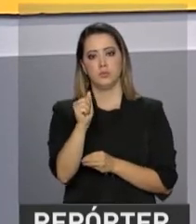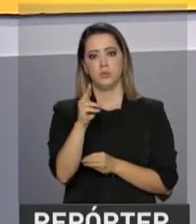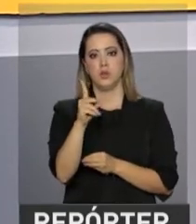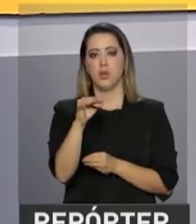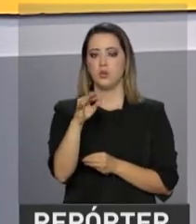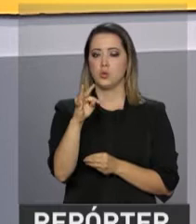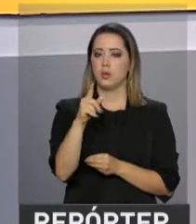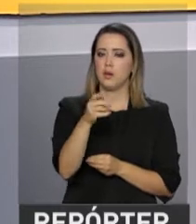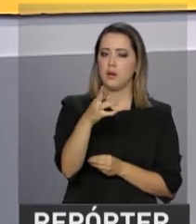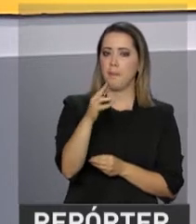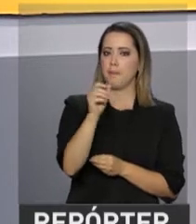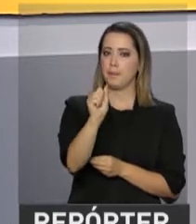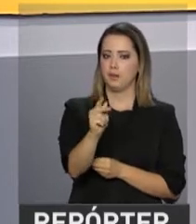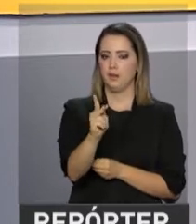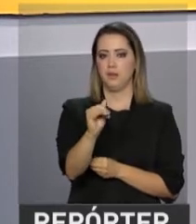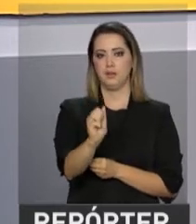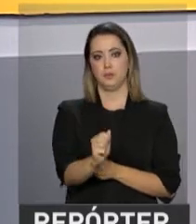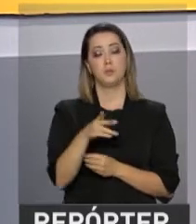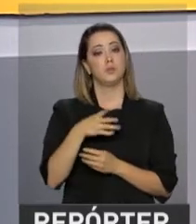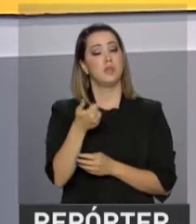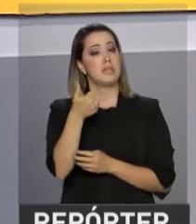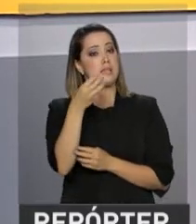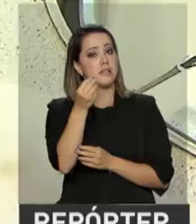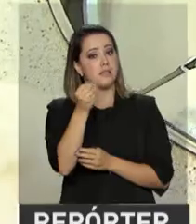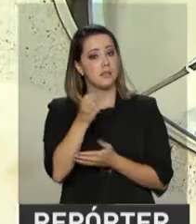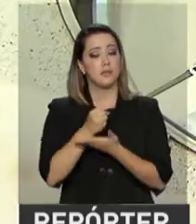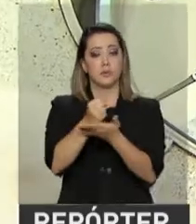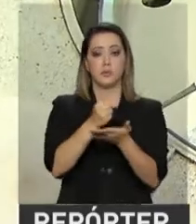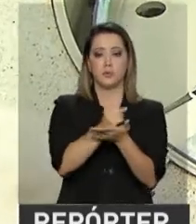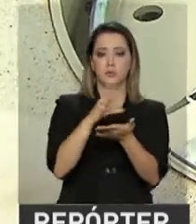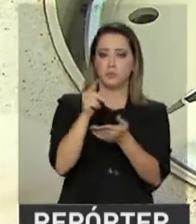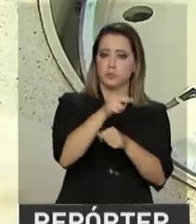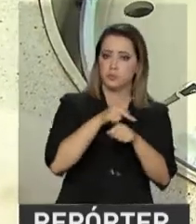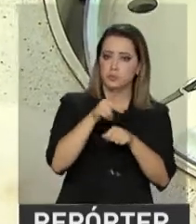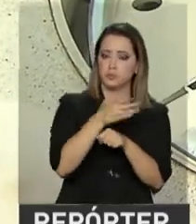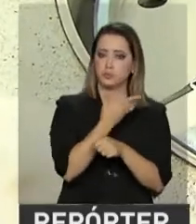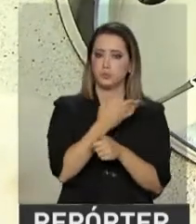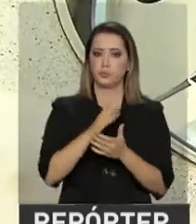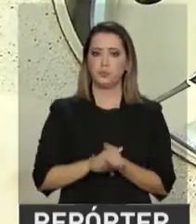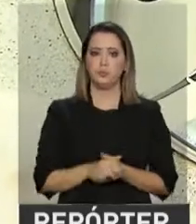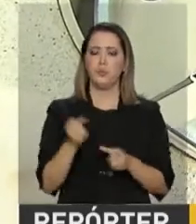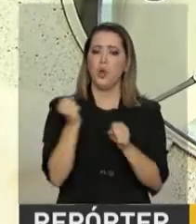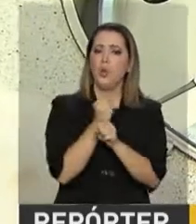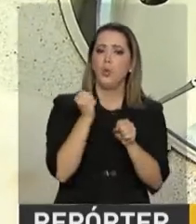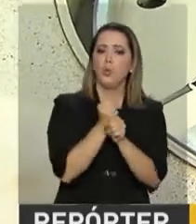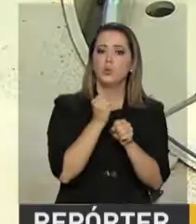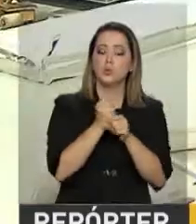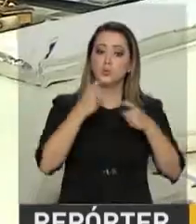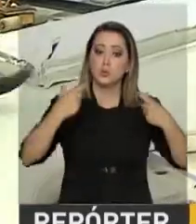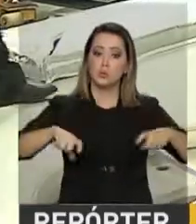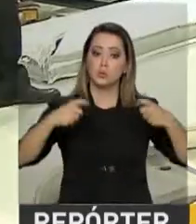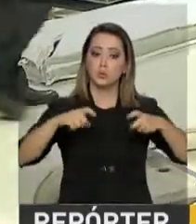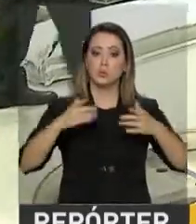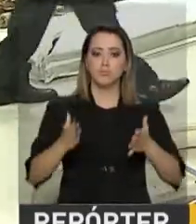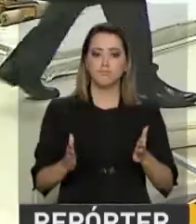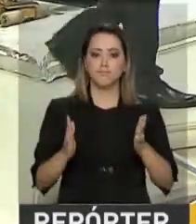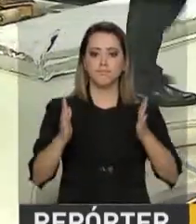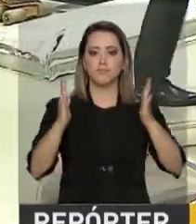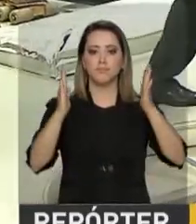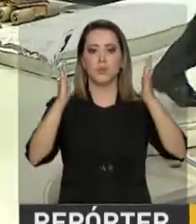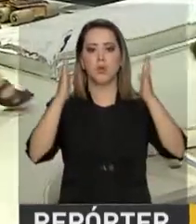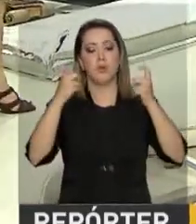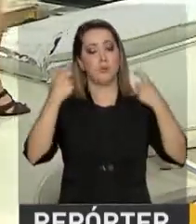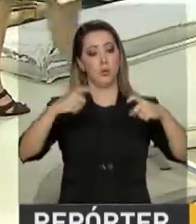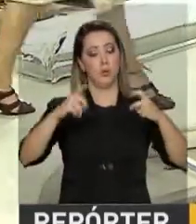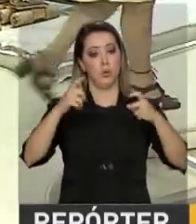como esse vão ser entregues em todo o país. Com a construção do bunker, o espaço para a instalação do aparelho